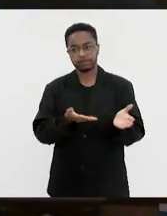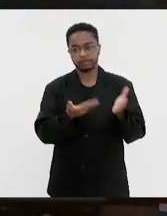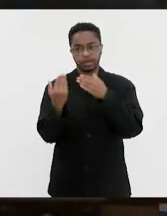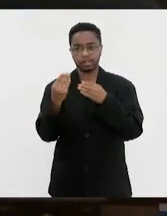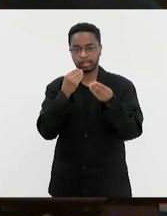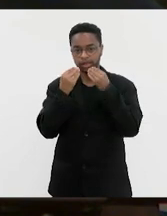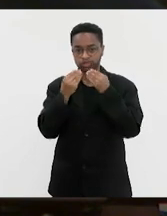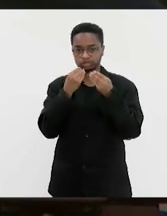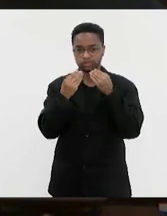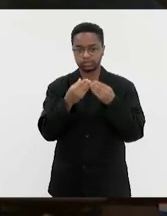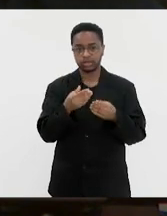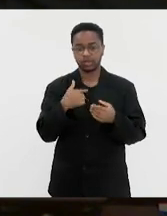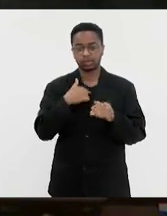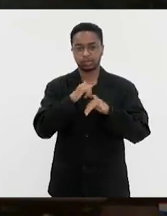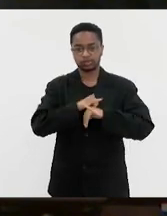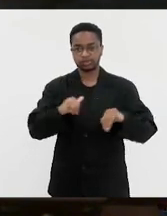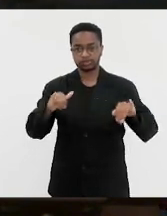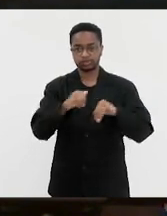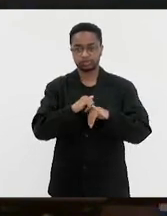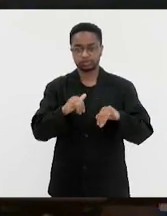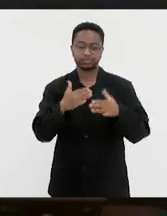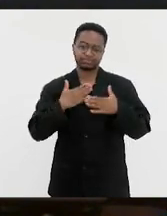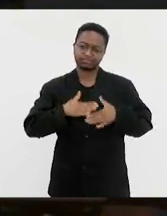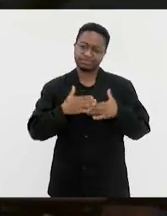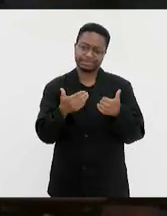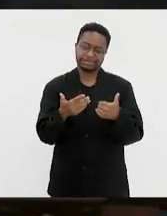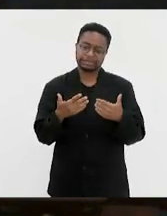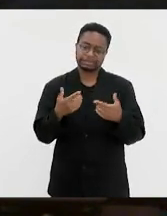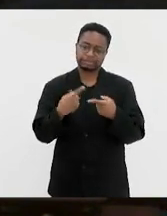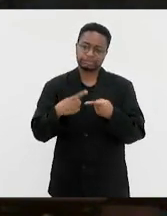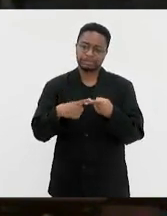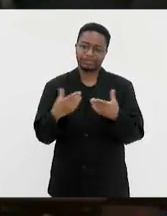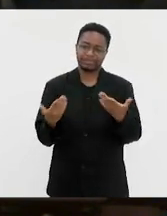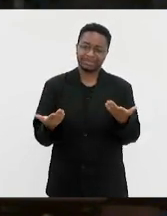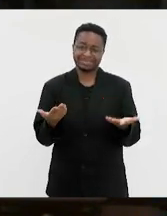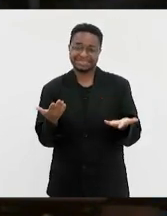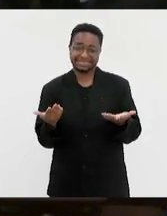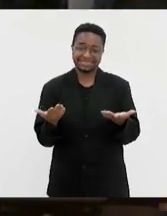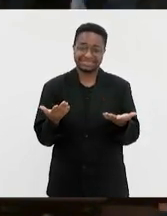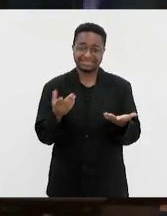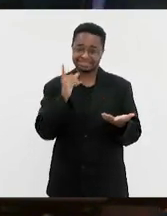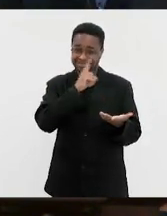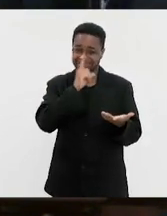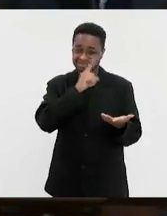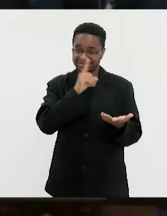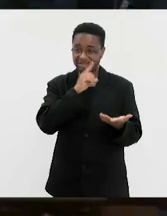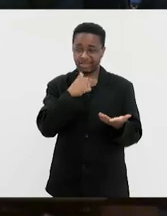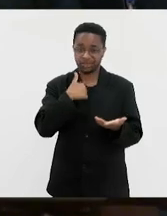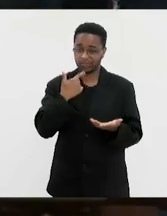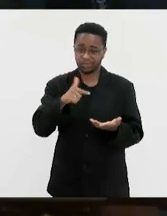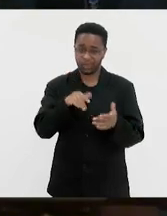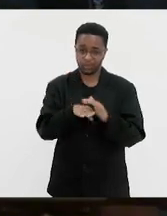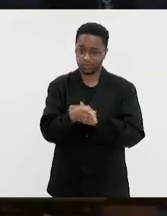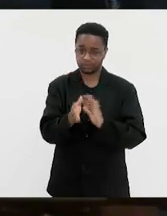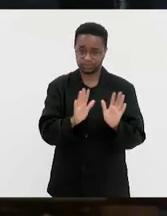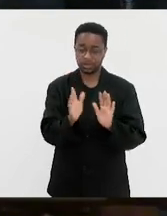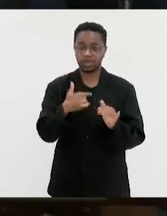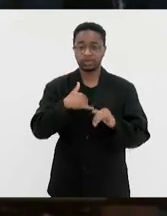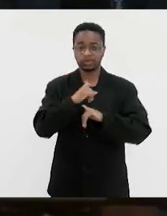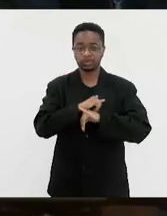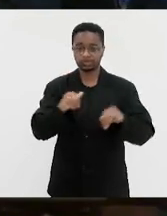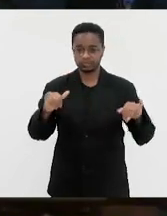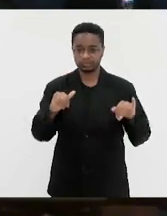comes e bebes. Declaro, é porque eu sou... É para quebrar. Eu não tenho esse negócio.